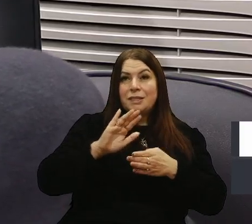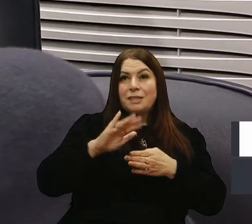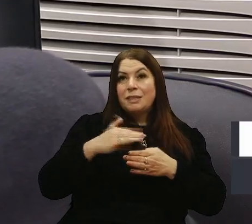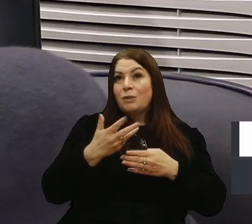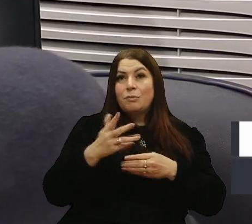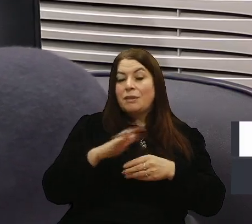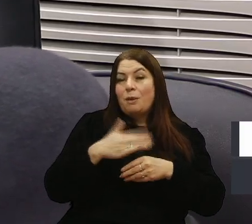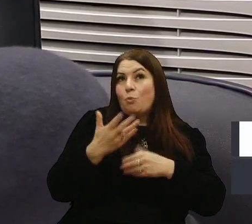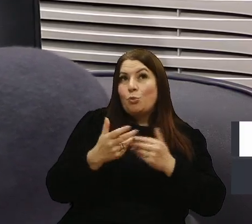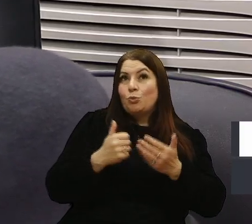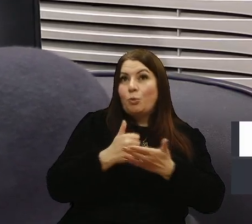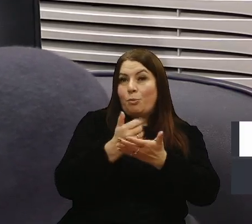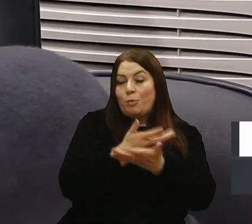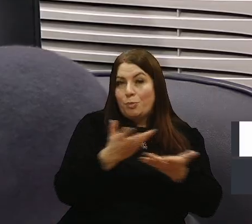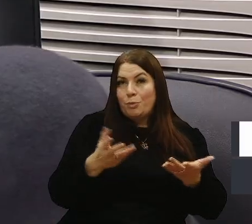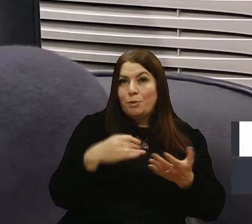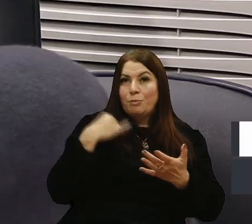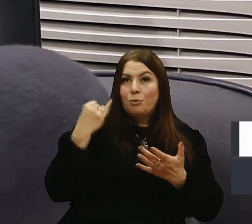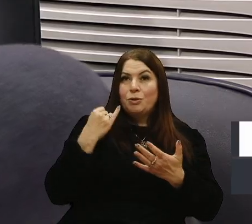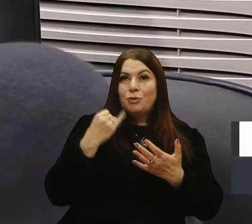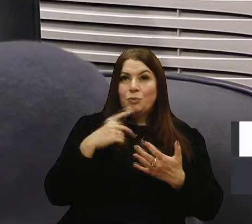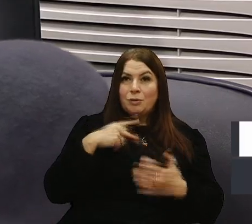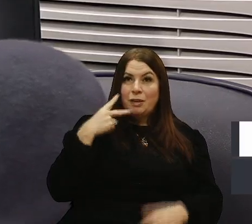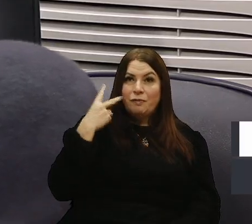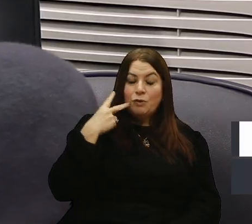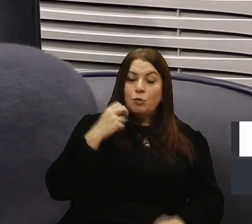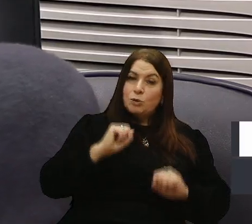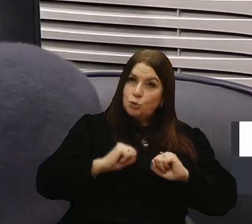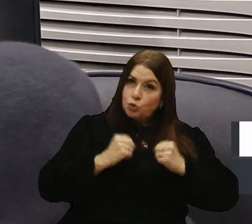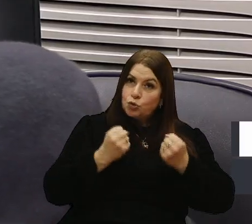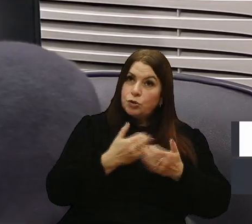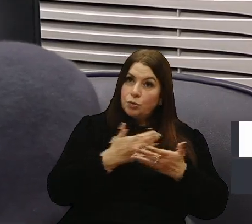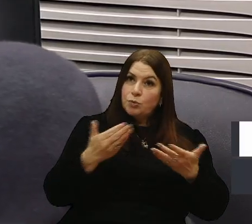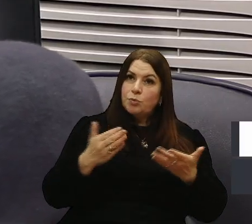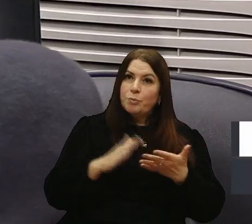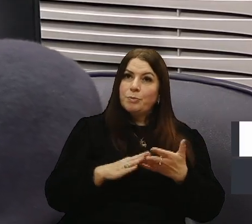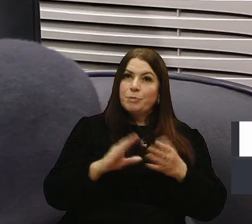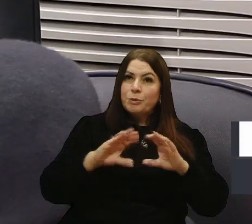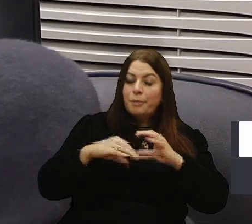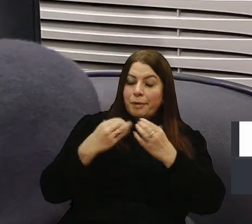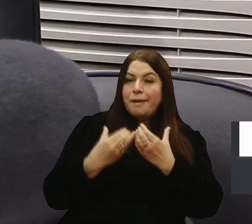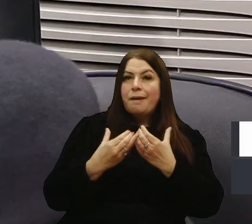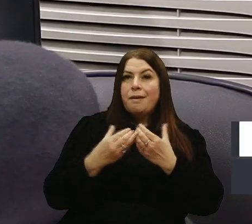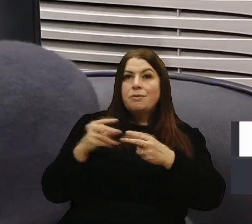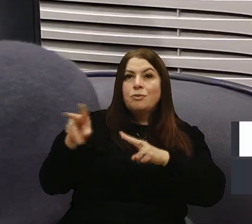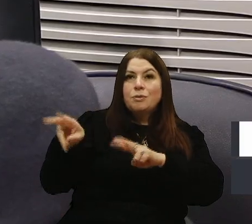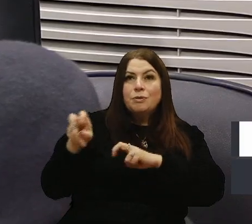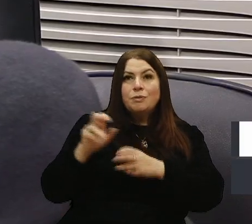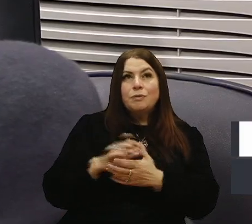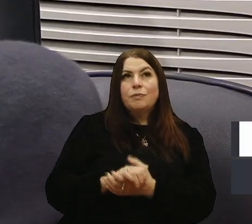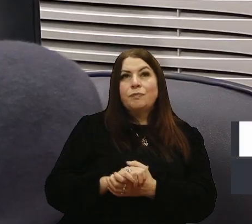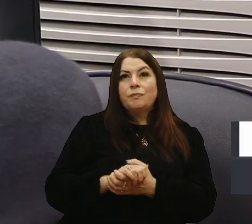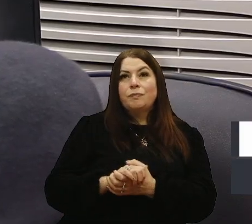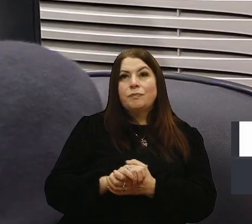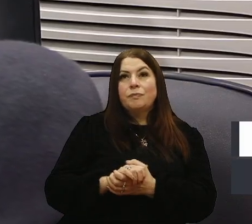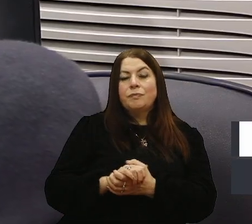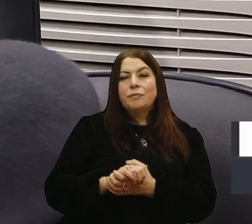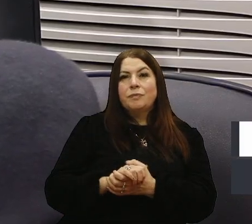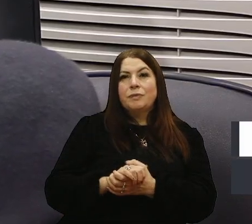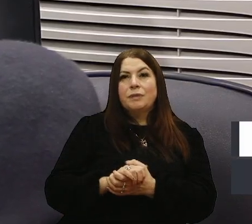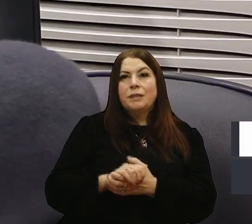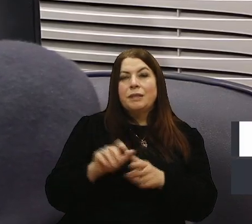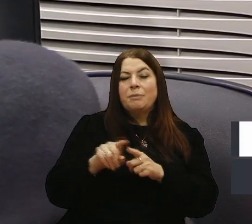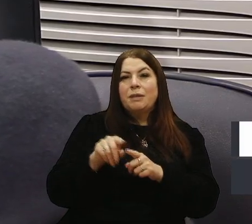desassistidas. Então, é importante quando tem vereadores que se dedicam muito para essas comunidades interior, tanto a